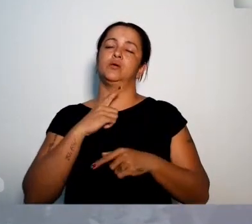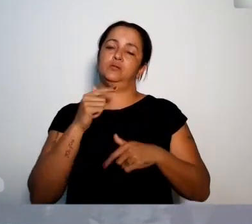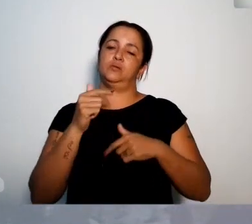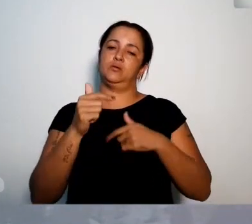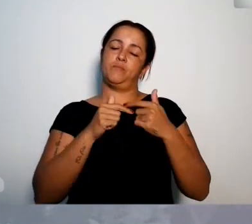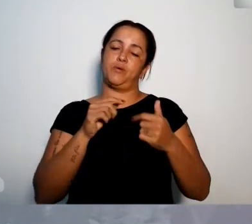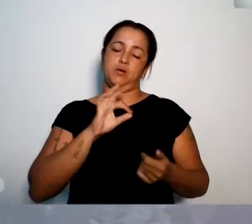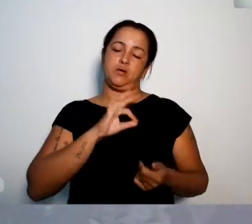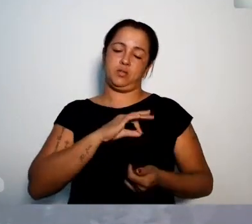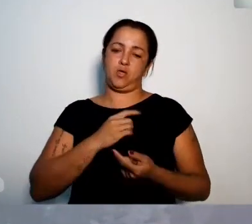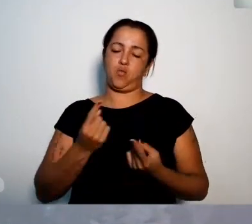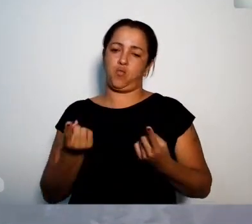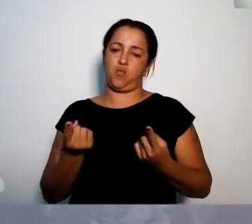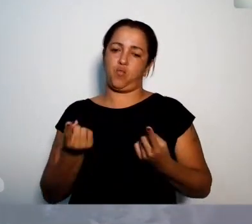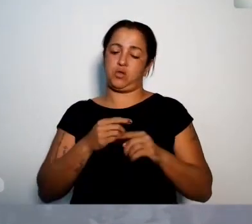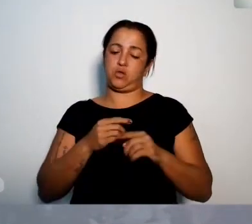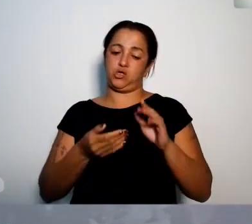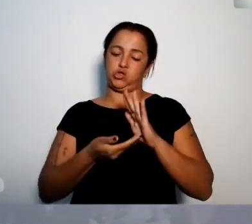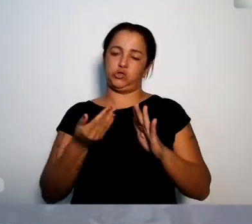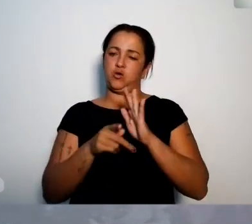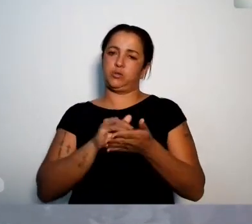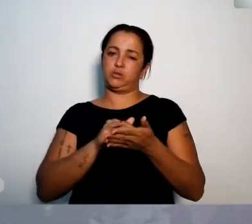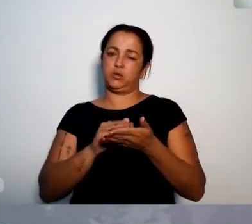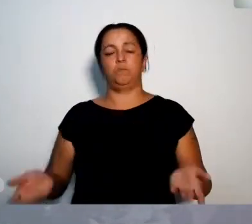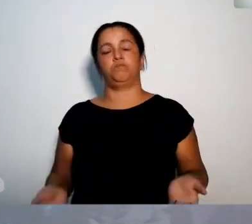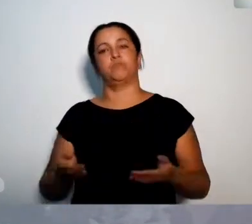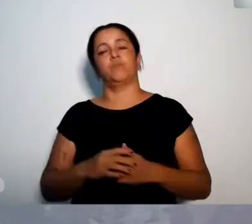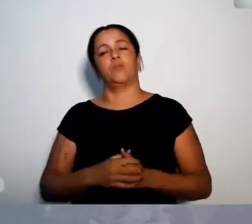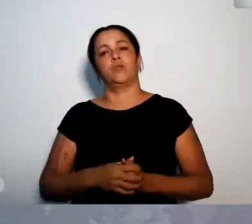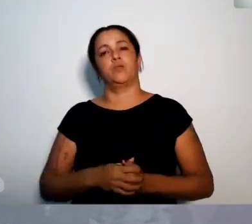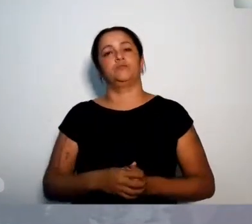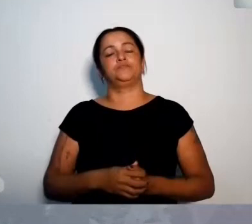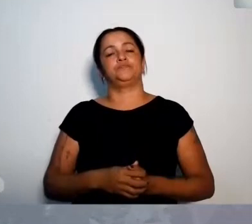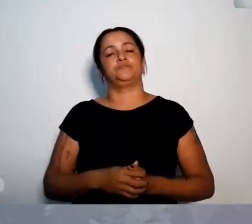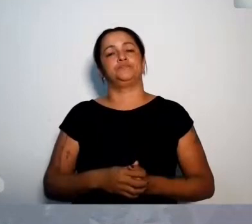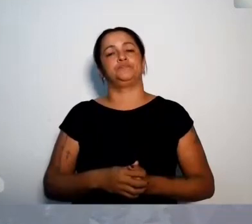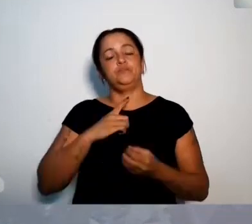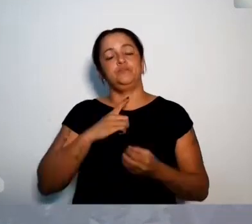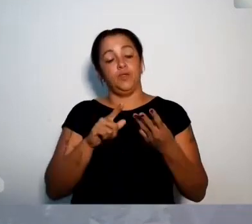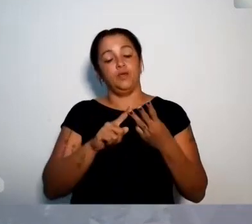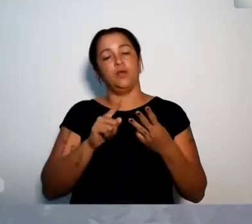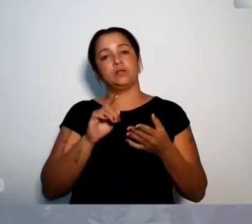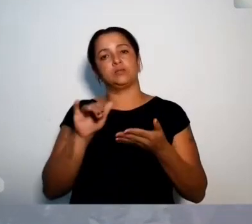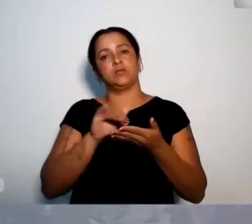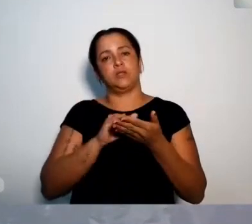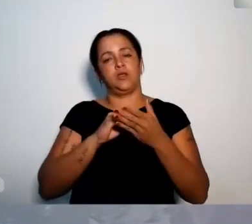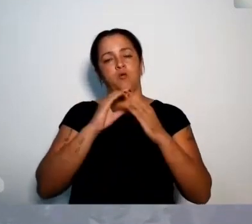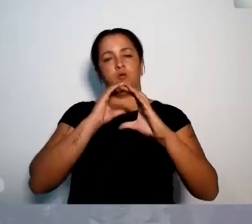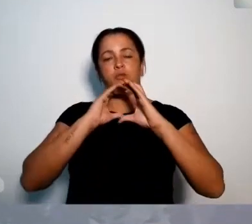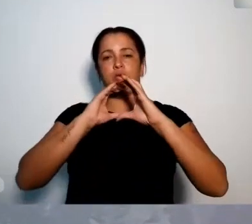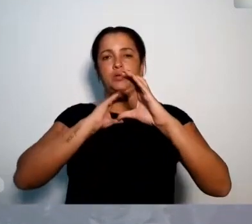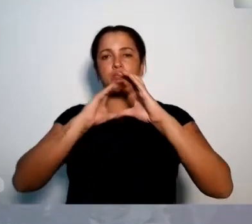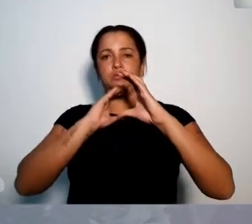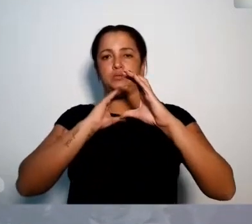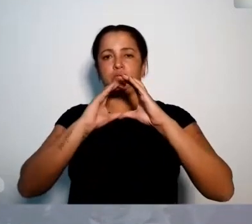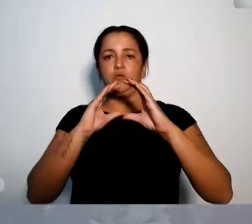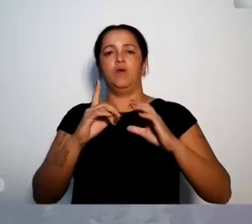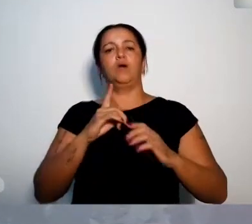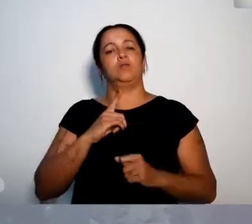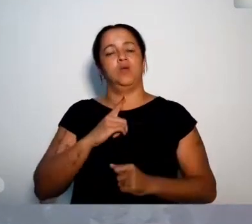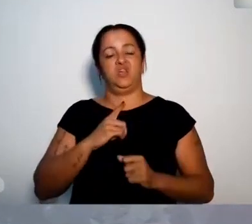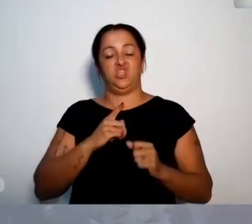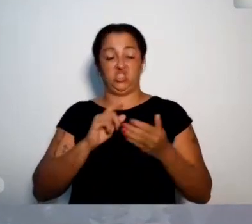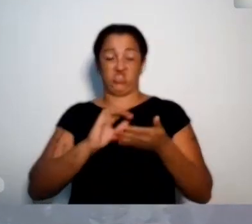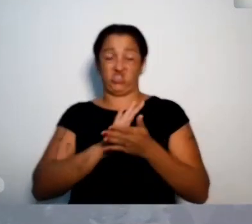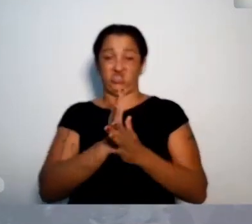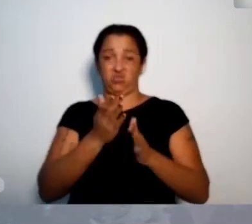extinção dessa secretaria. Com relação à Secretaria de Comunicação, senhor presidente, eu acho que extinguir uma